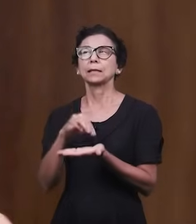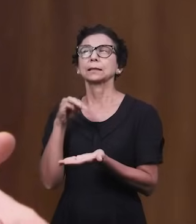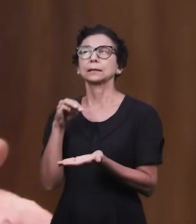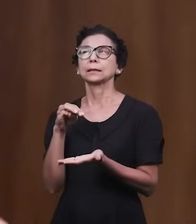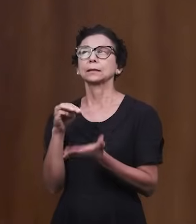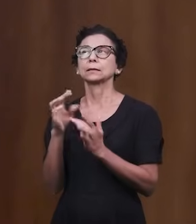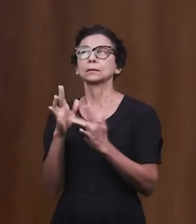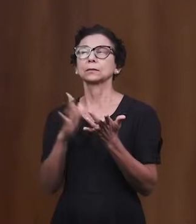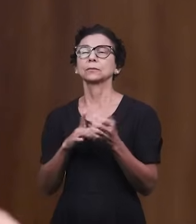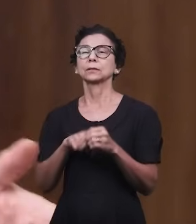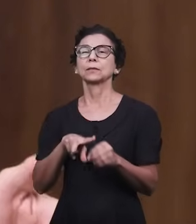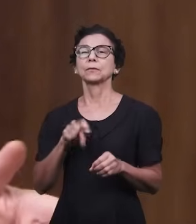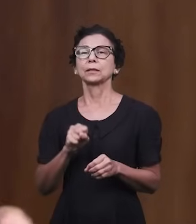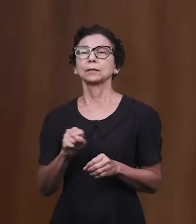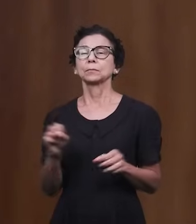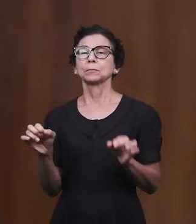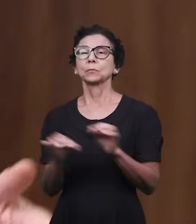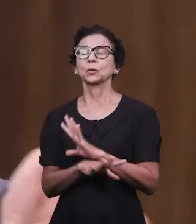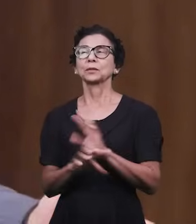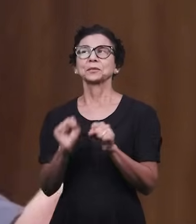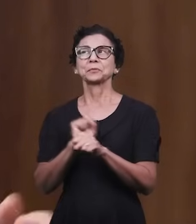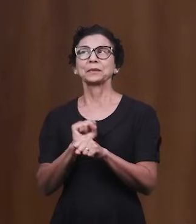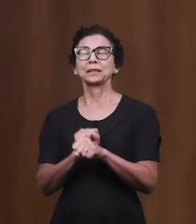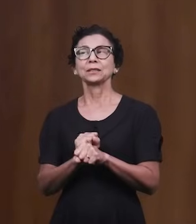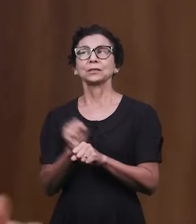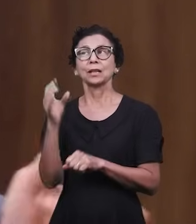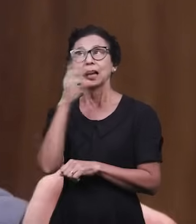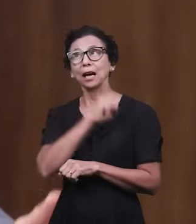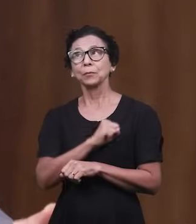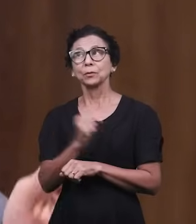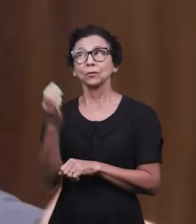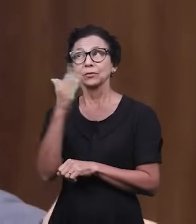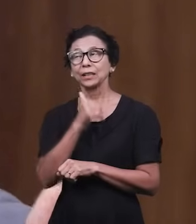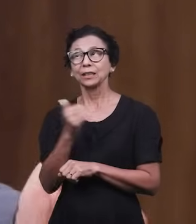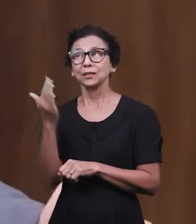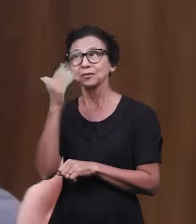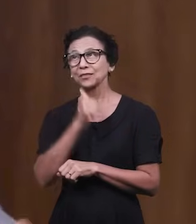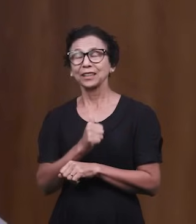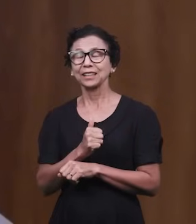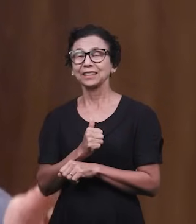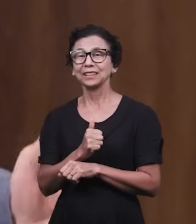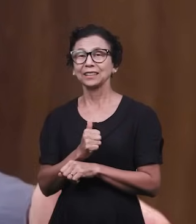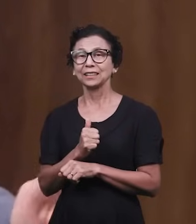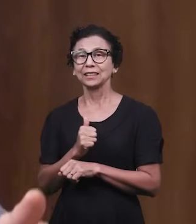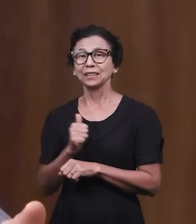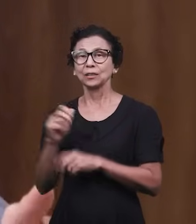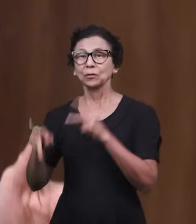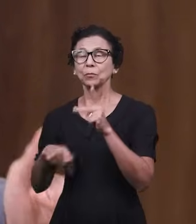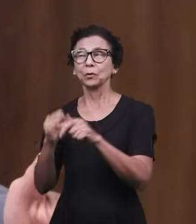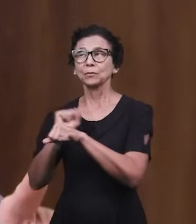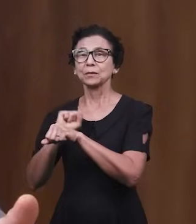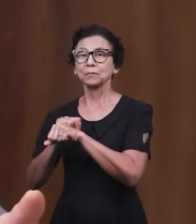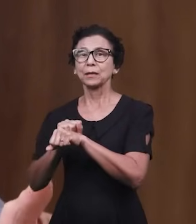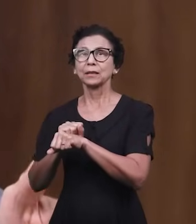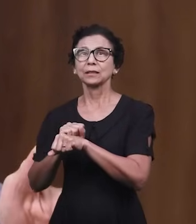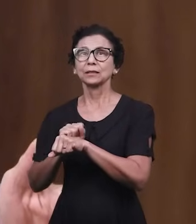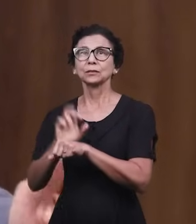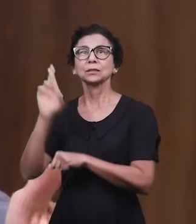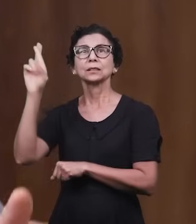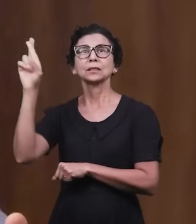vem Jesus, estamos prontos, estamos te aguardando, vem logo, a igreja quer, a igreja está te esperando,